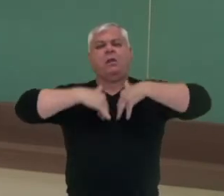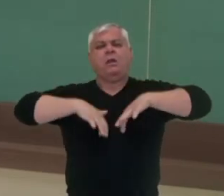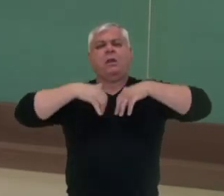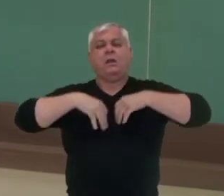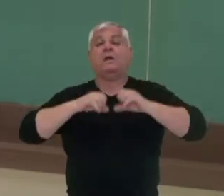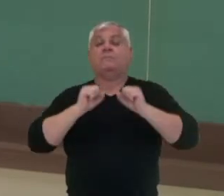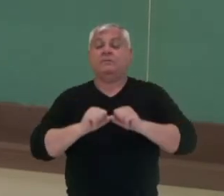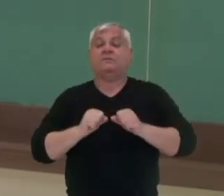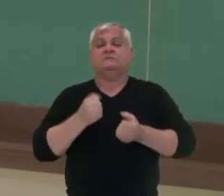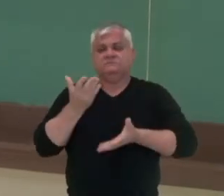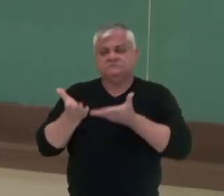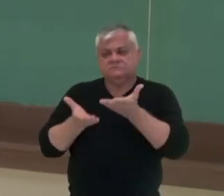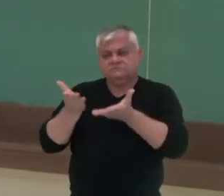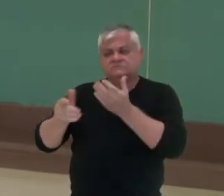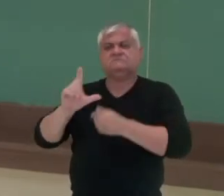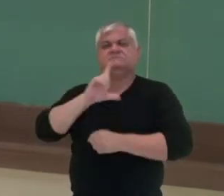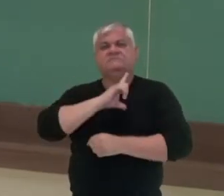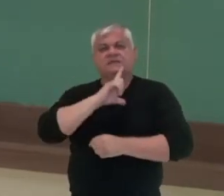né?